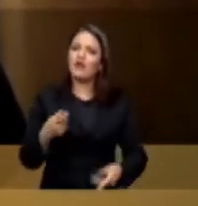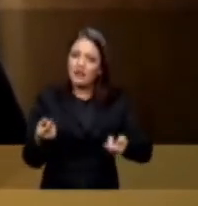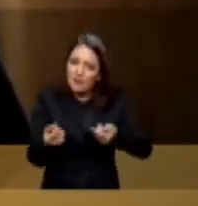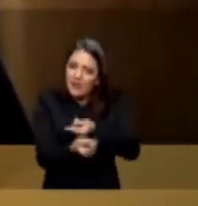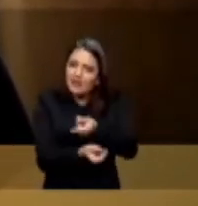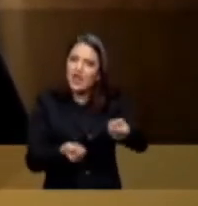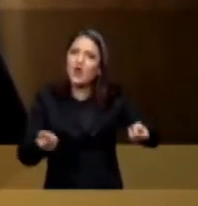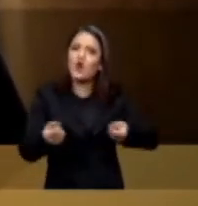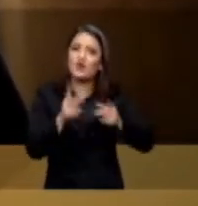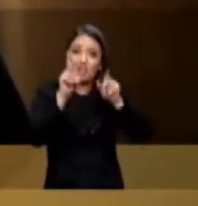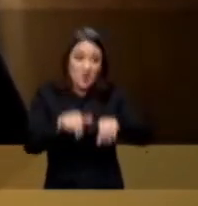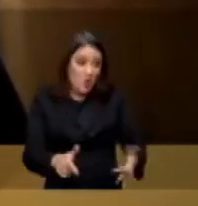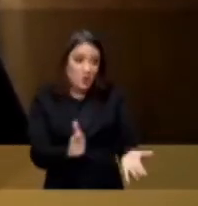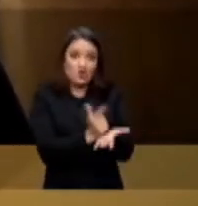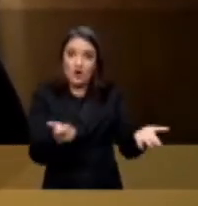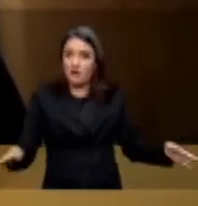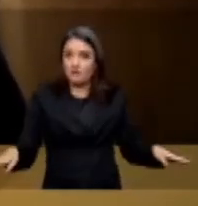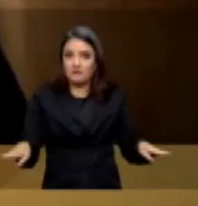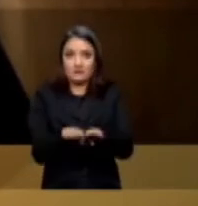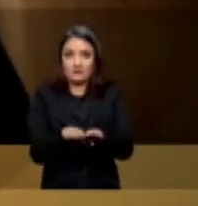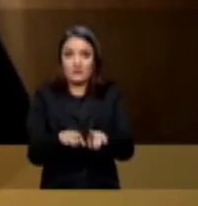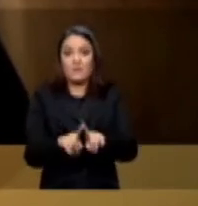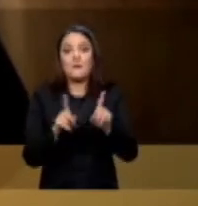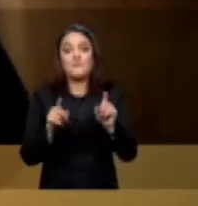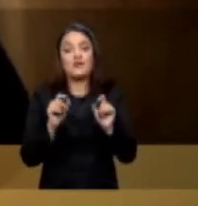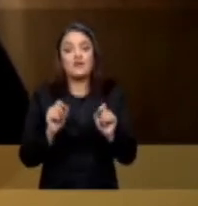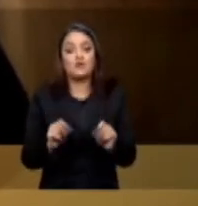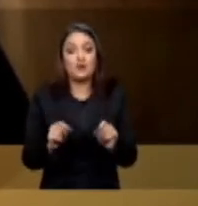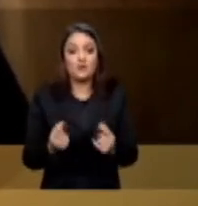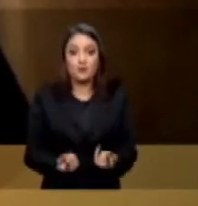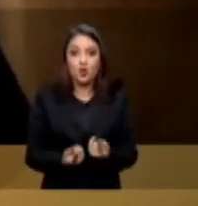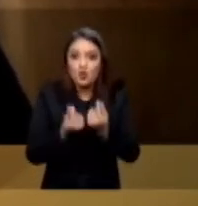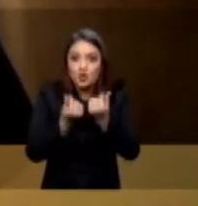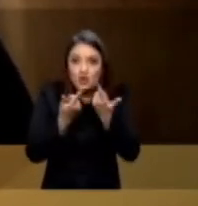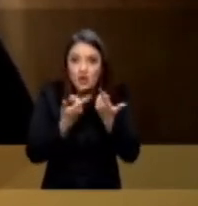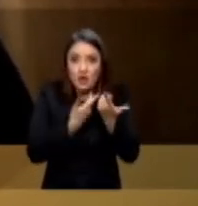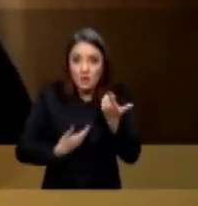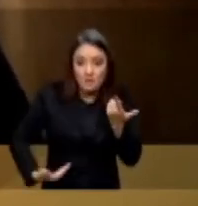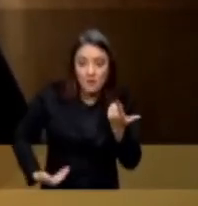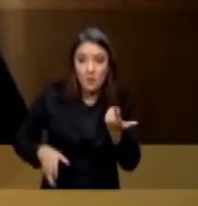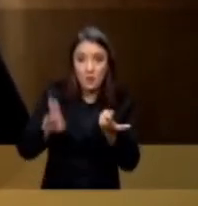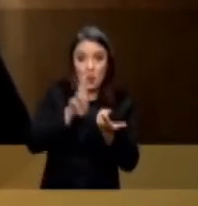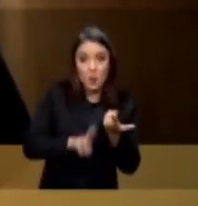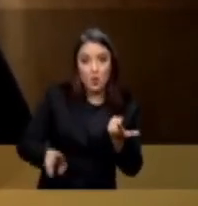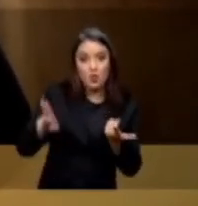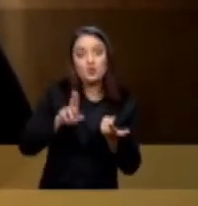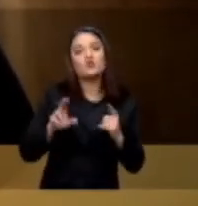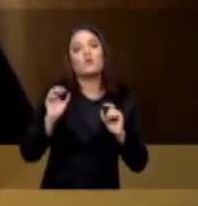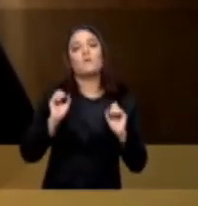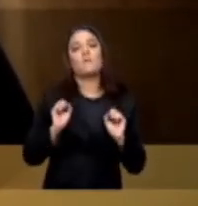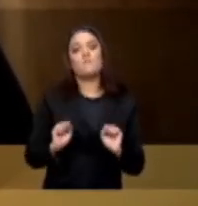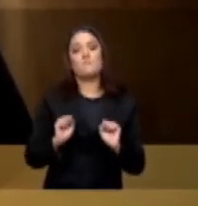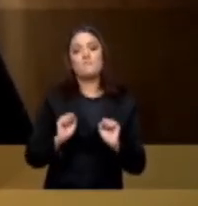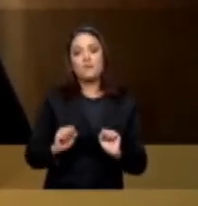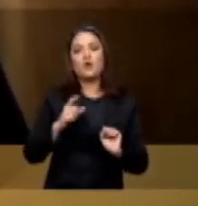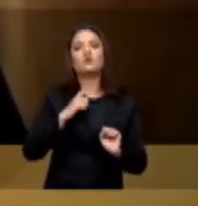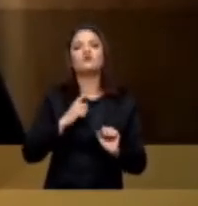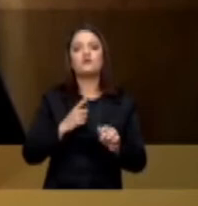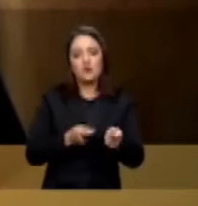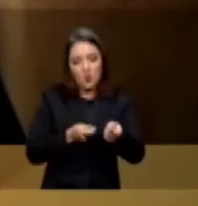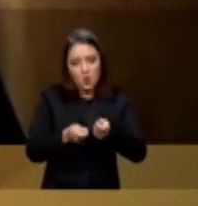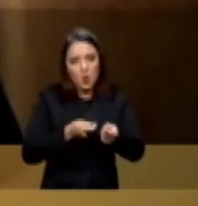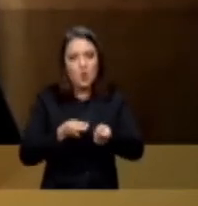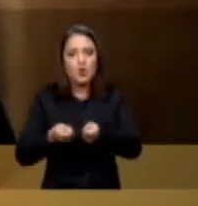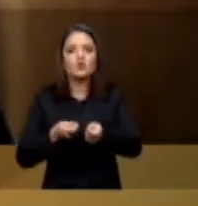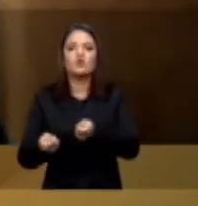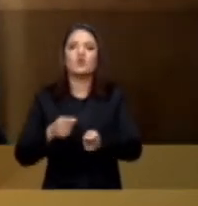jornais são business. Mas a alocação dos recursos públicos pode, sim, ser